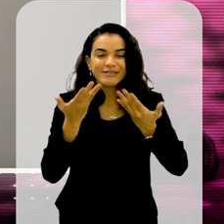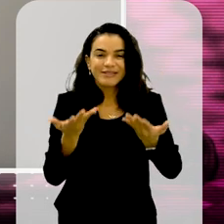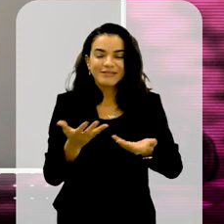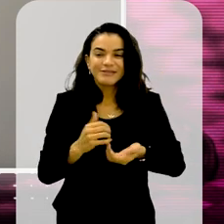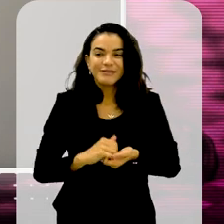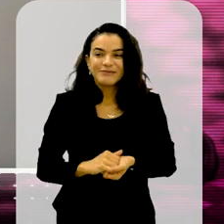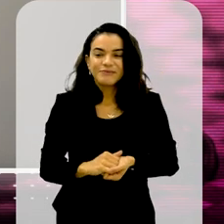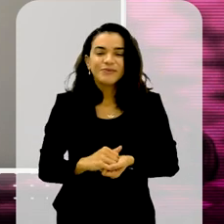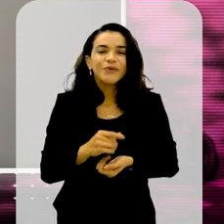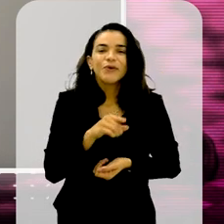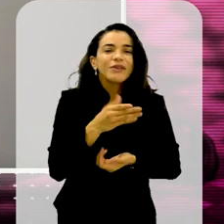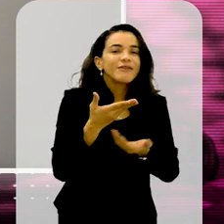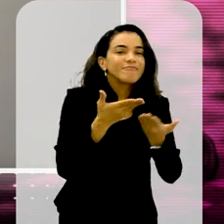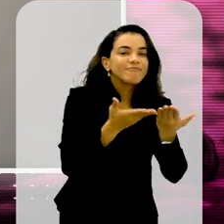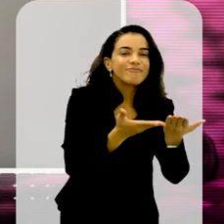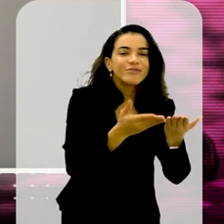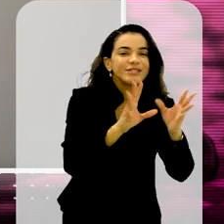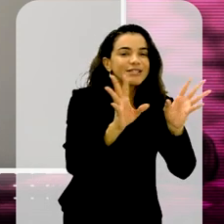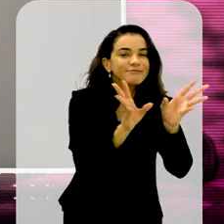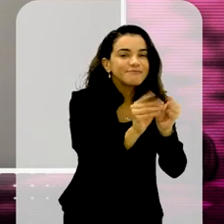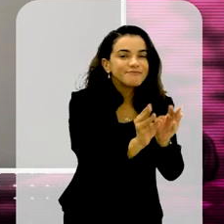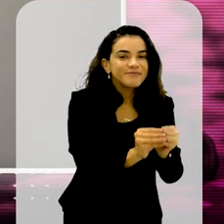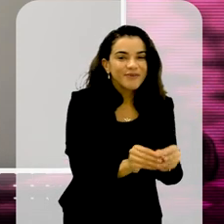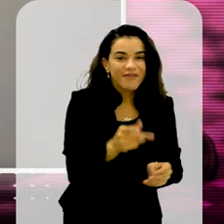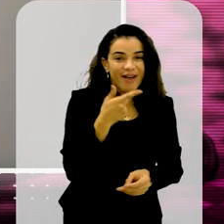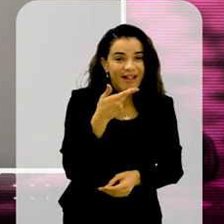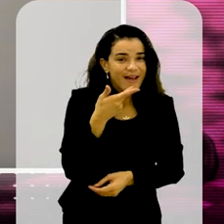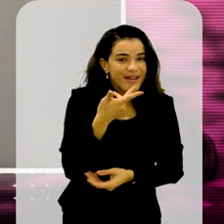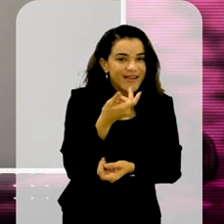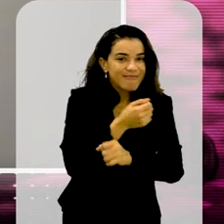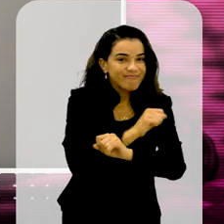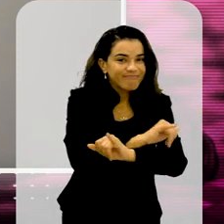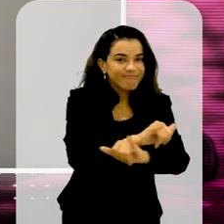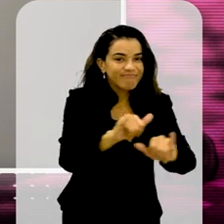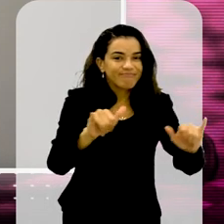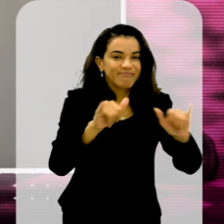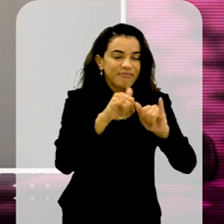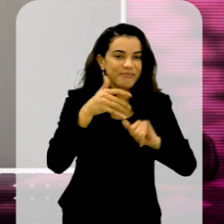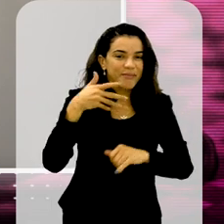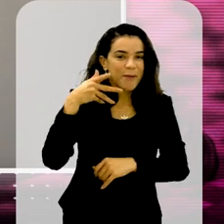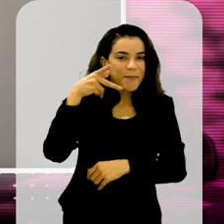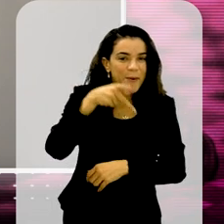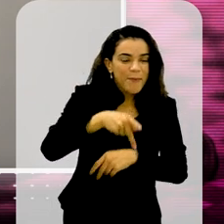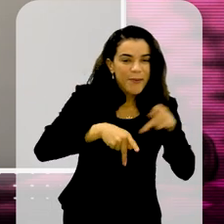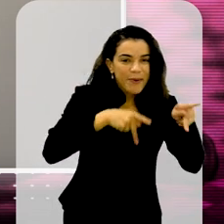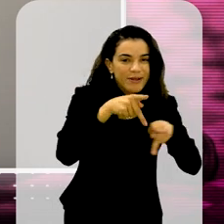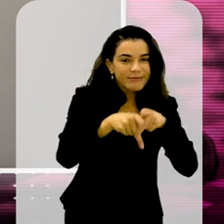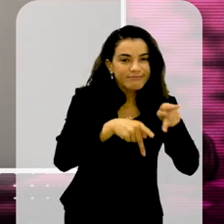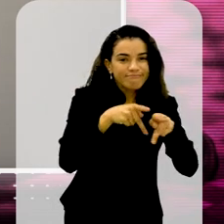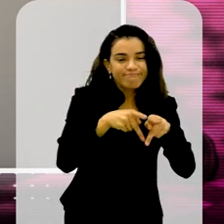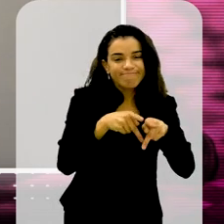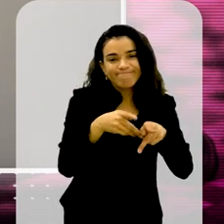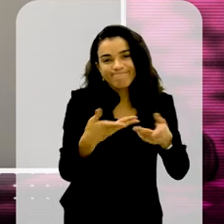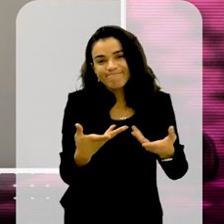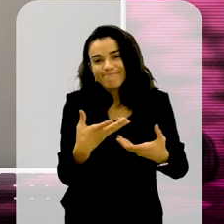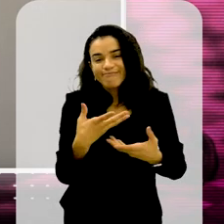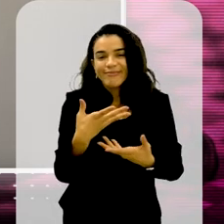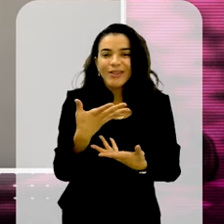e as considerações finais. O que vocês falariam para as pessoas que estão nos assistindo? Talvez não sofra, não se